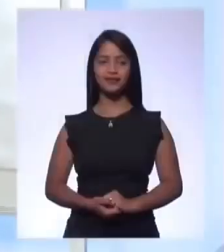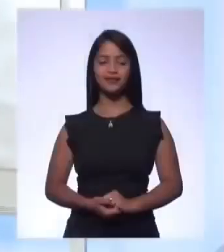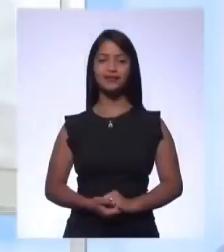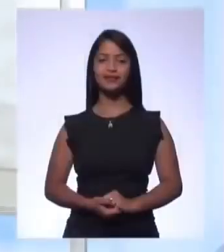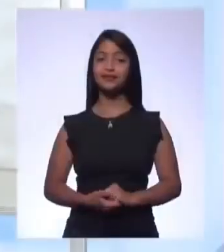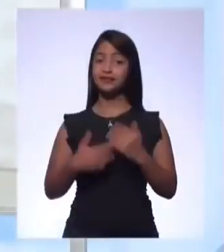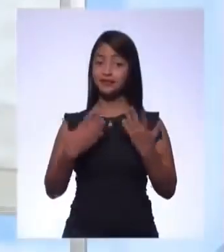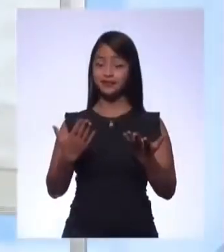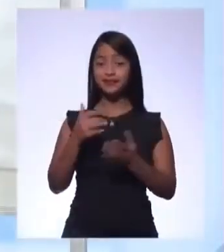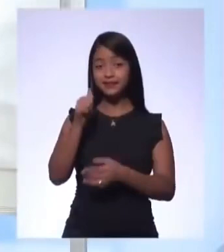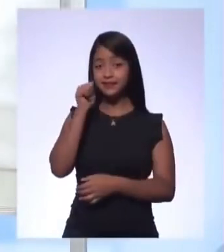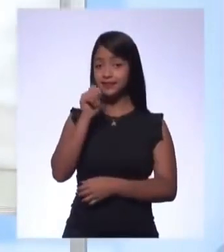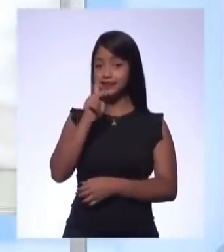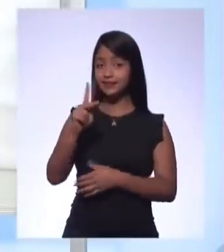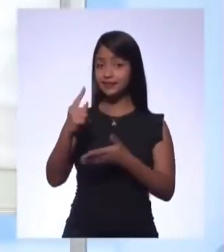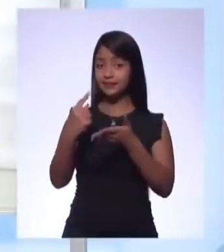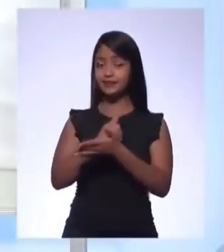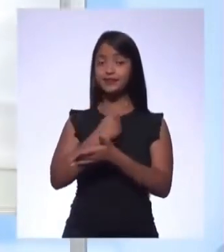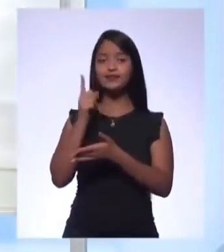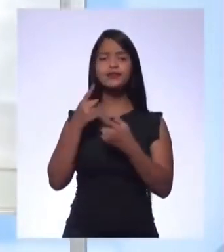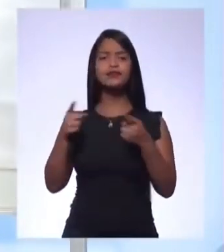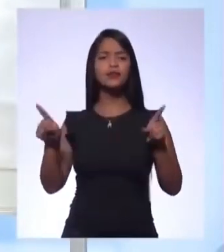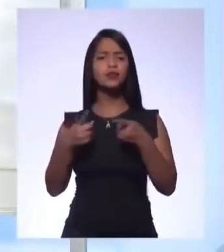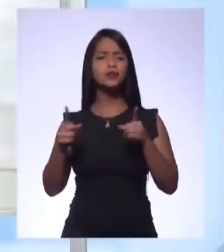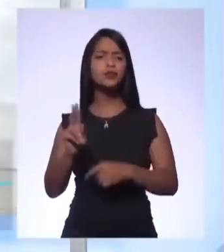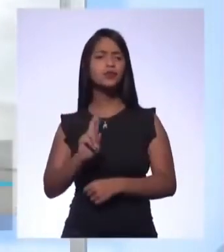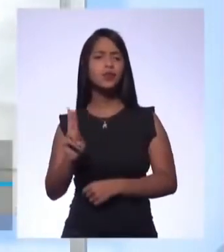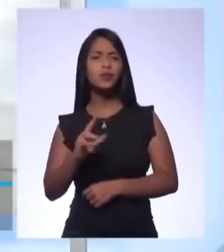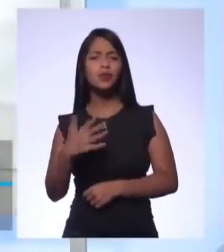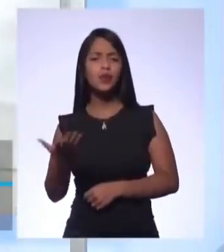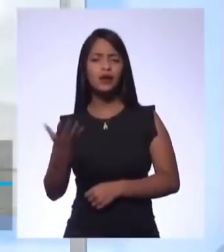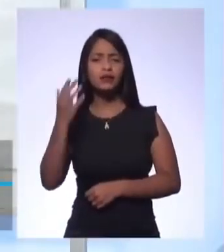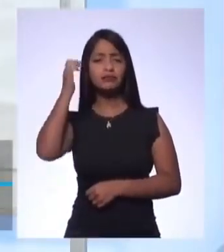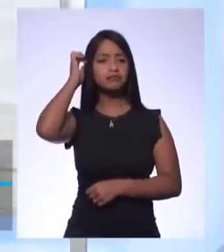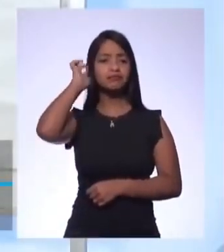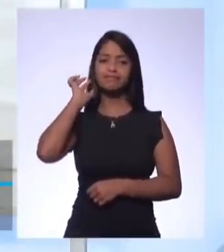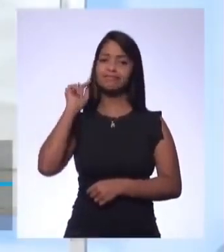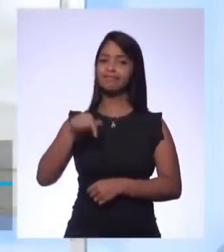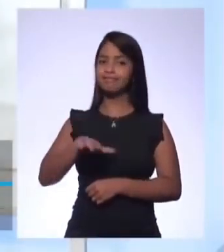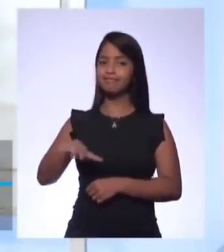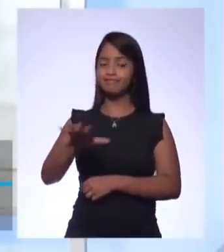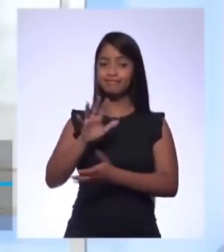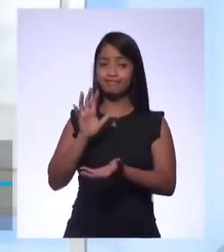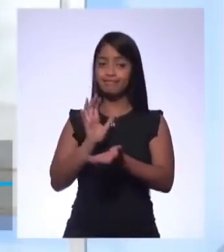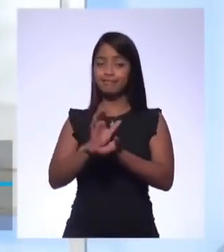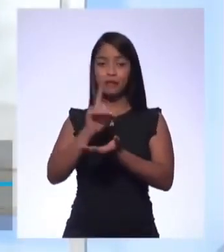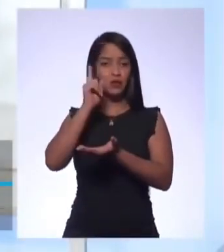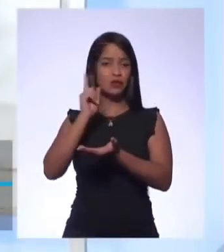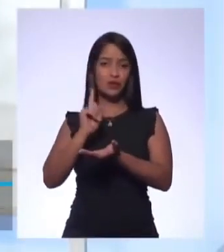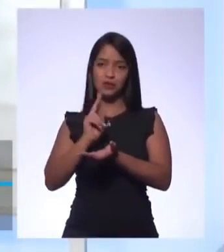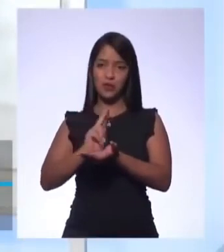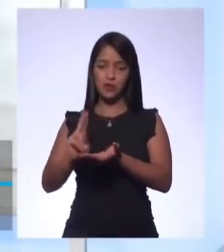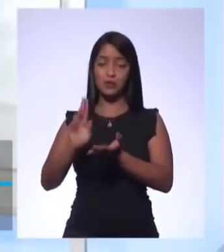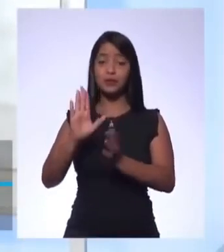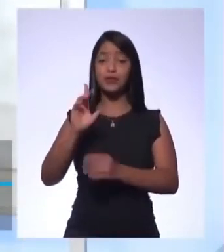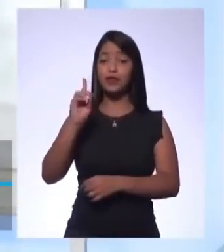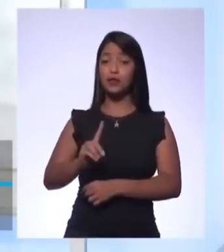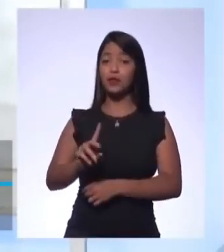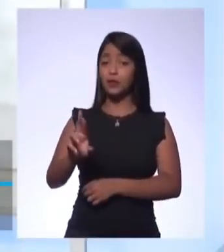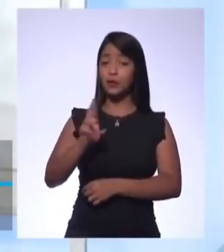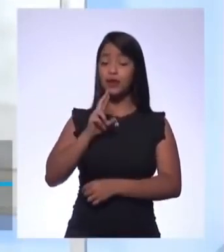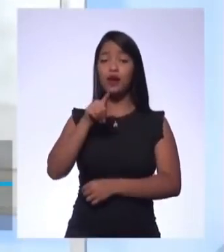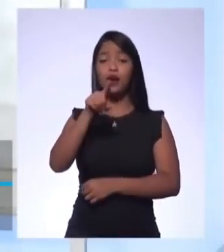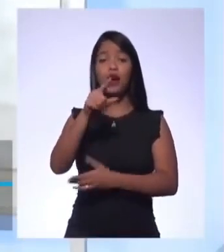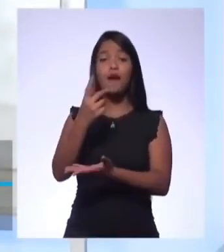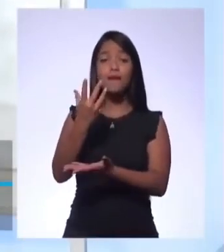Uma professora perguntou qual é a música que está tocando. Os meninos também não sabem, mas o diretor falou para você baixar o programa chamado Shazam, que